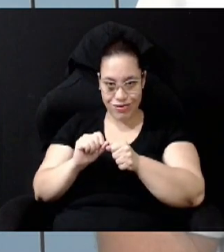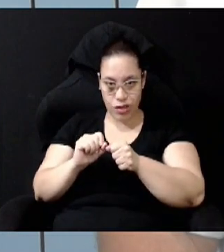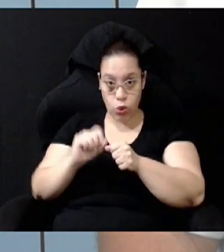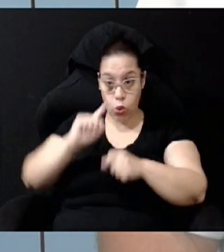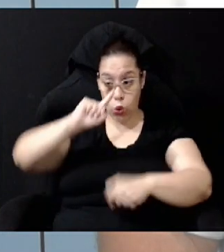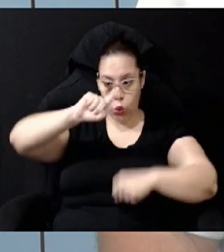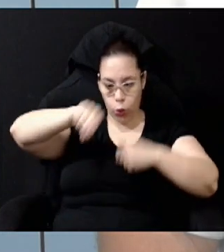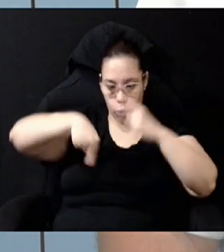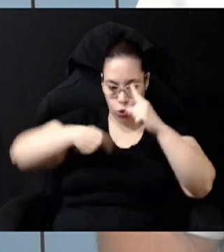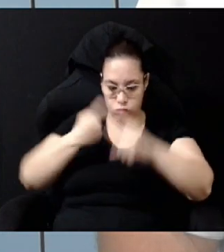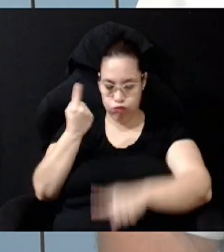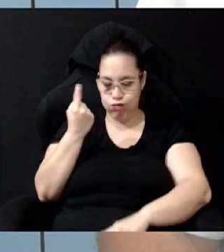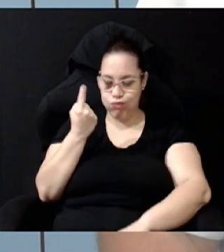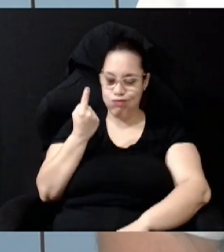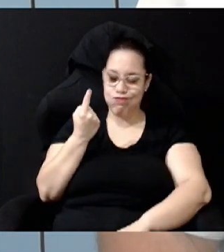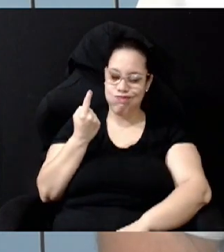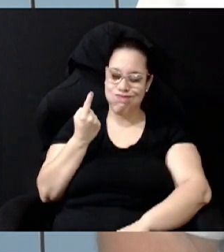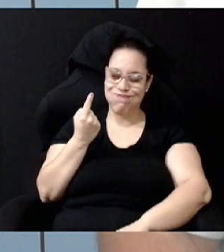né,